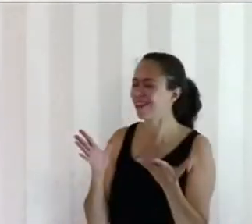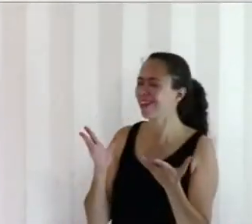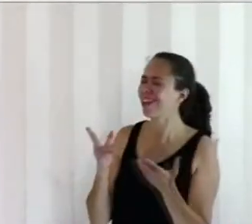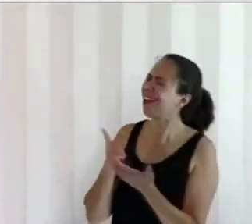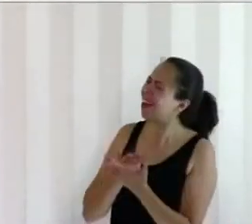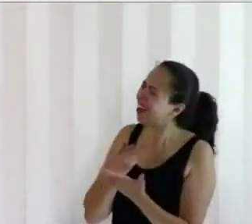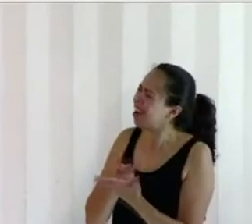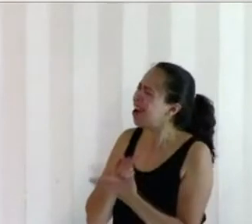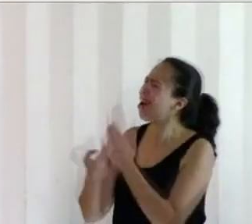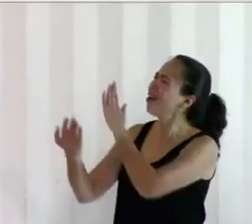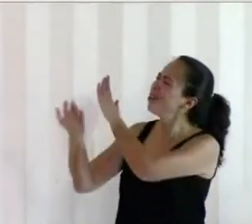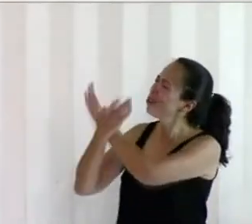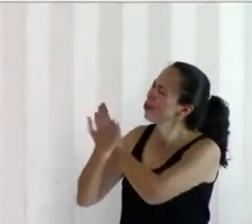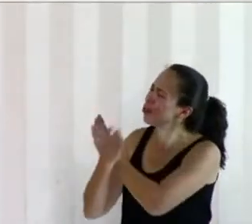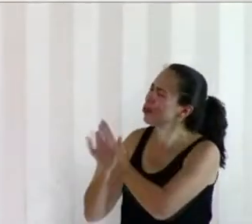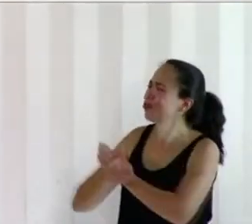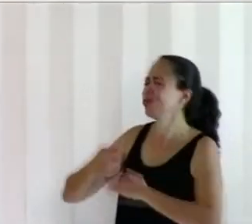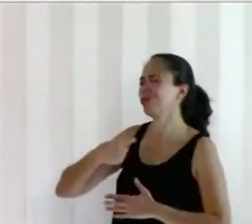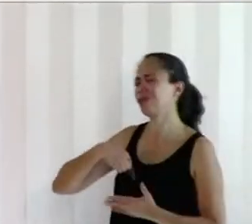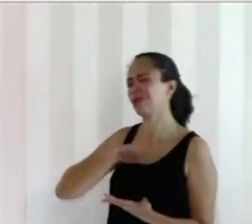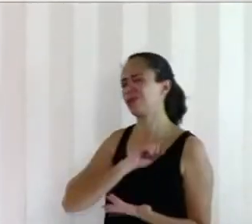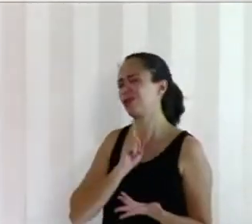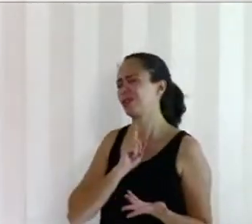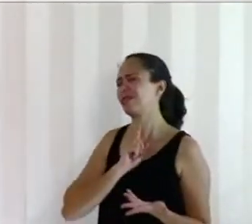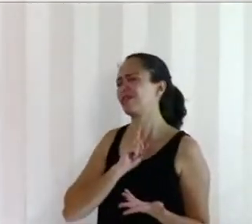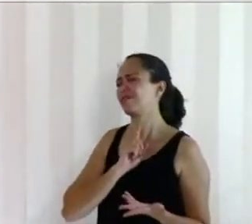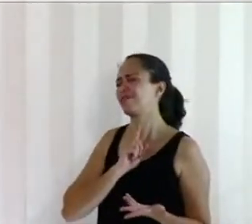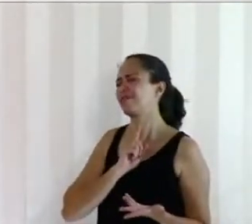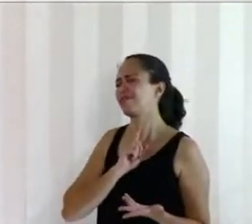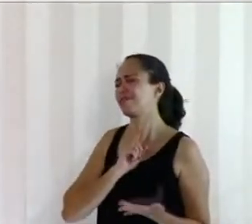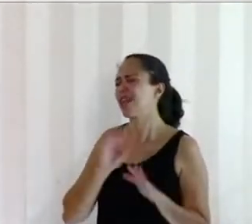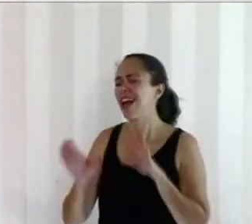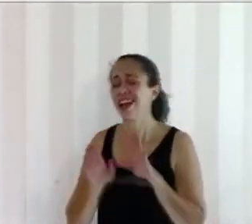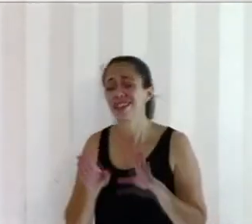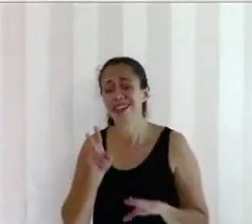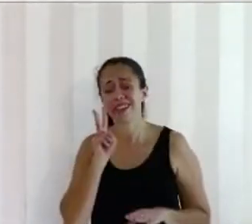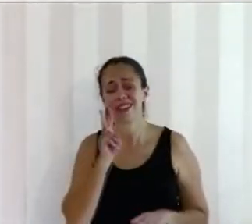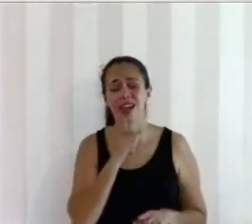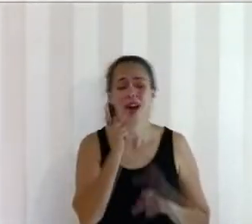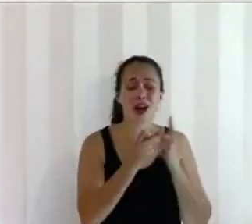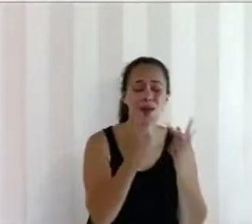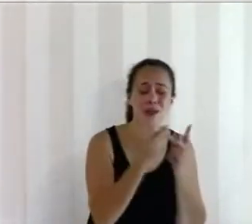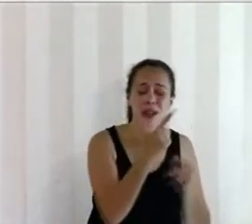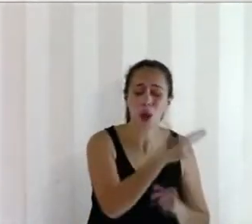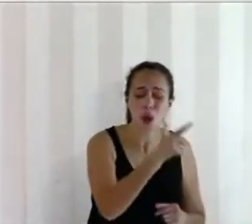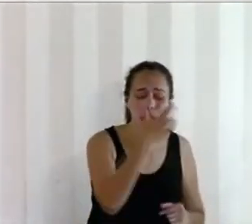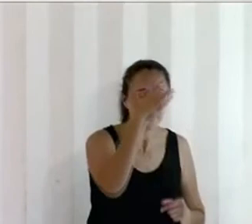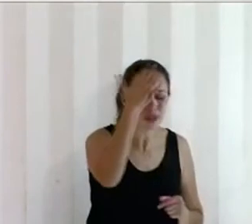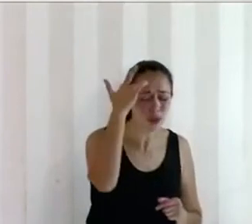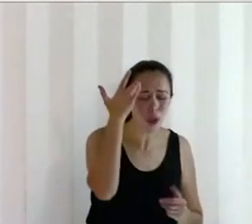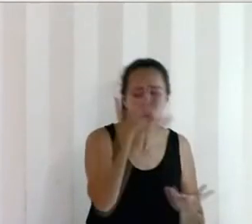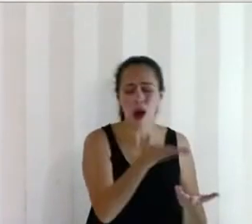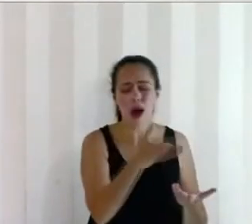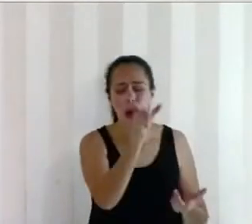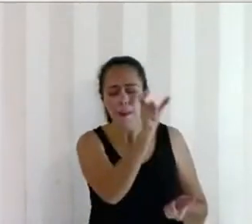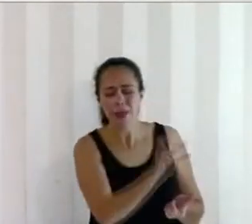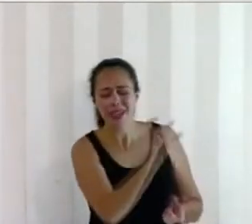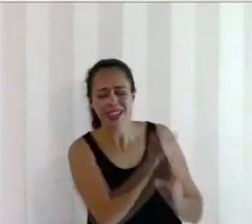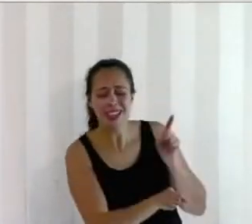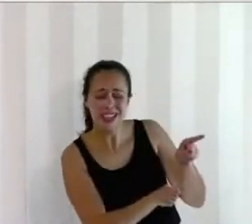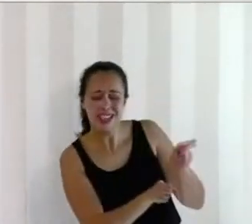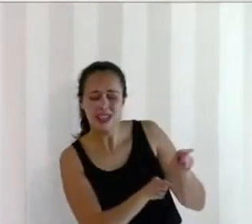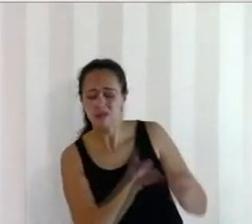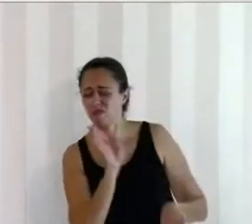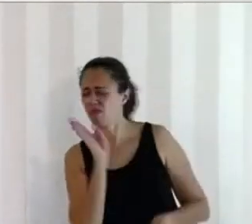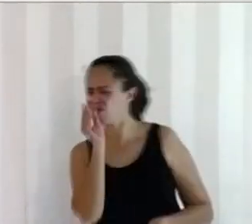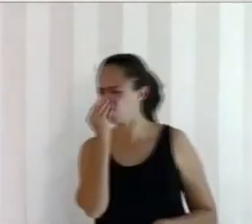parece que estamos falando de um inimigo, mas é nosso irmão, é nossa irmã que resvalou e que o Senhor já